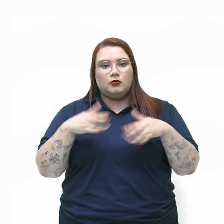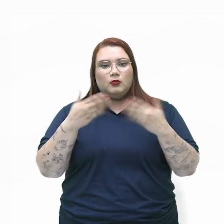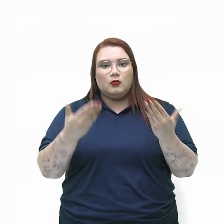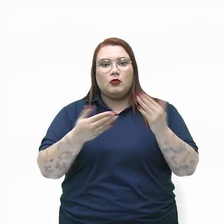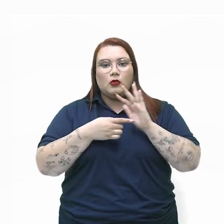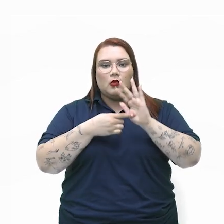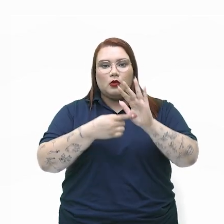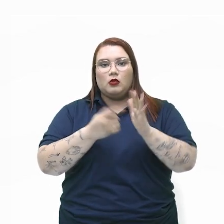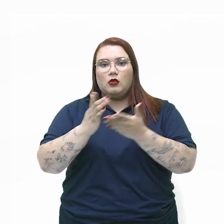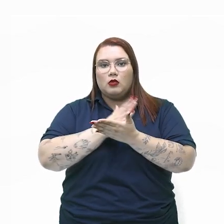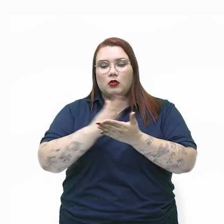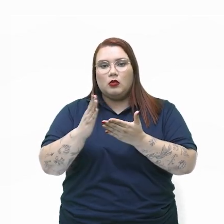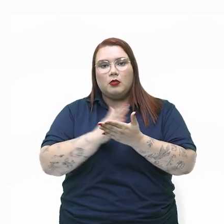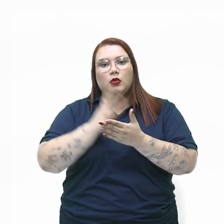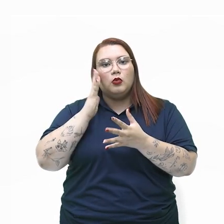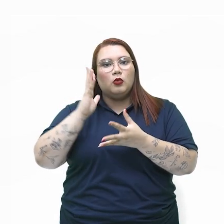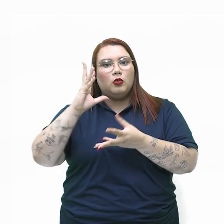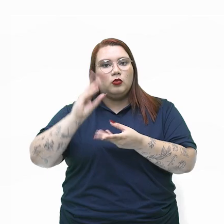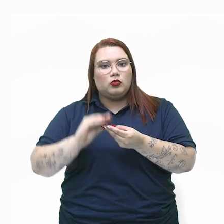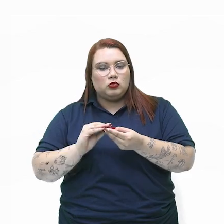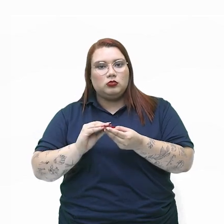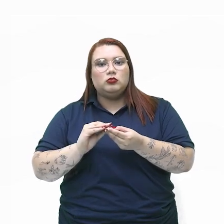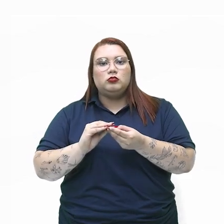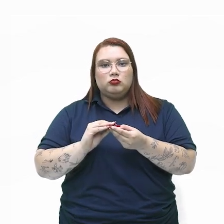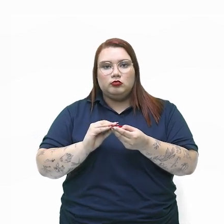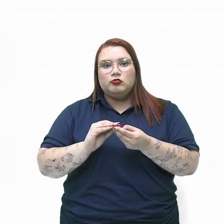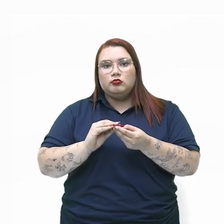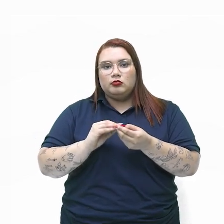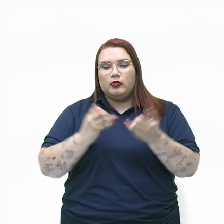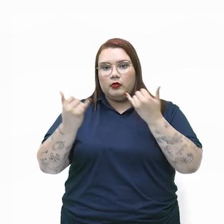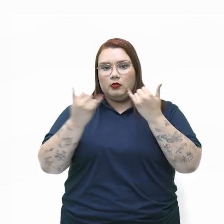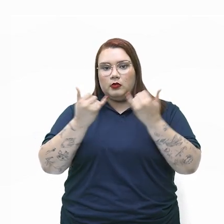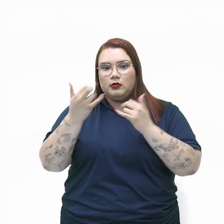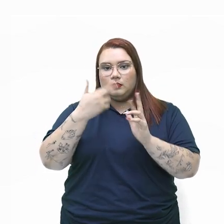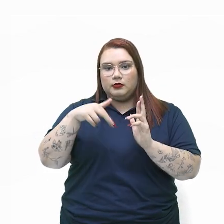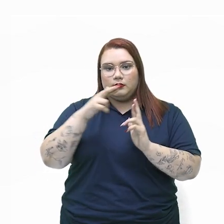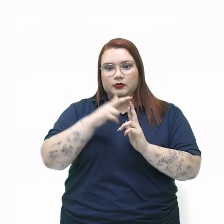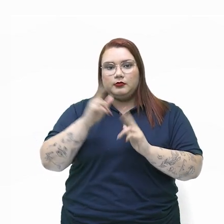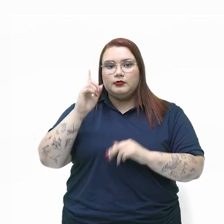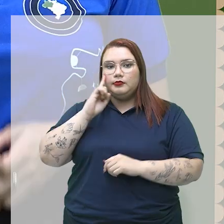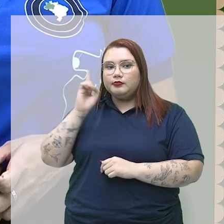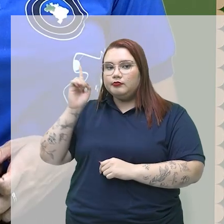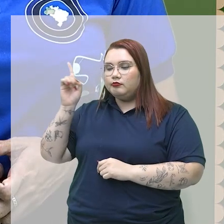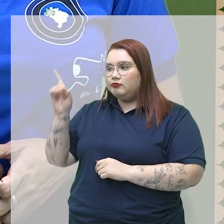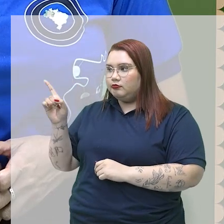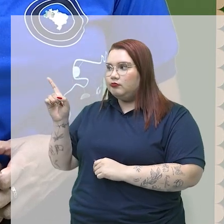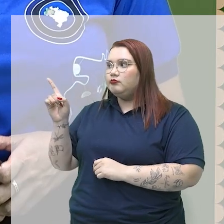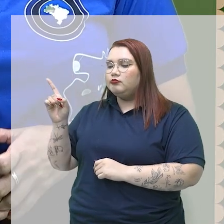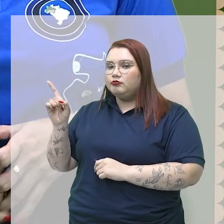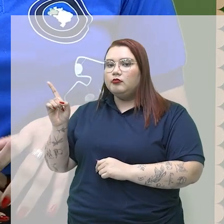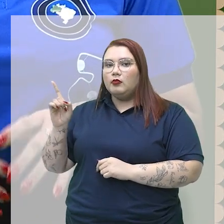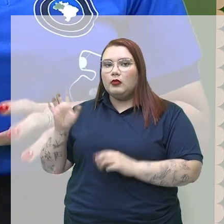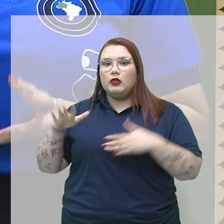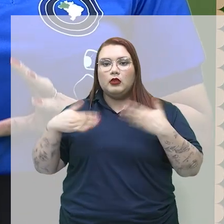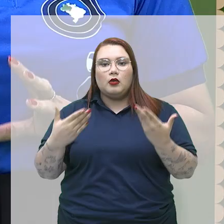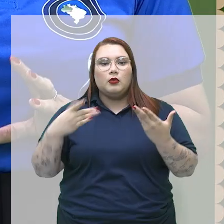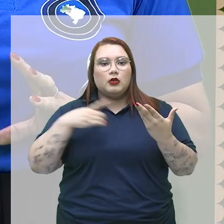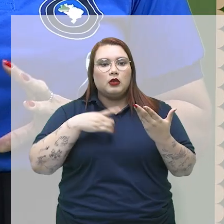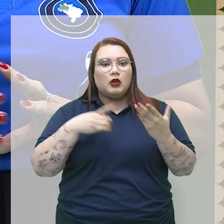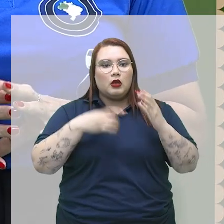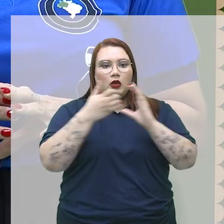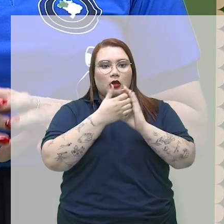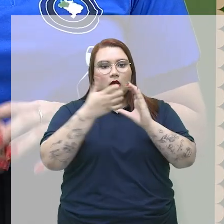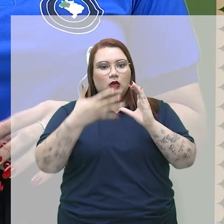gente vai trazer aqui para vocês algumas conclusões relacionadas a esses estudos. Olha só. Né? Então,